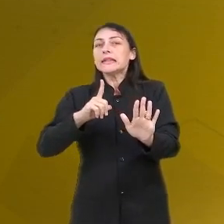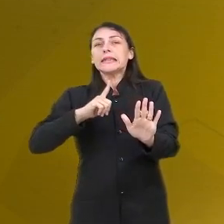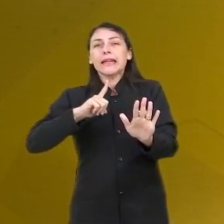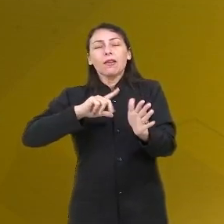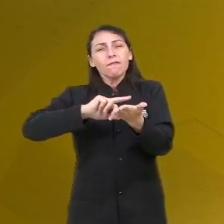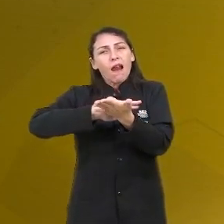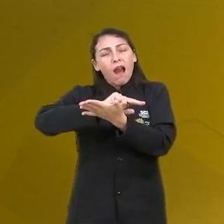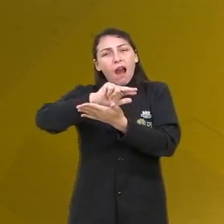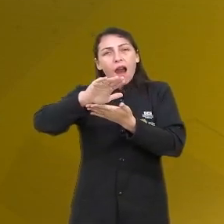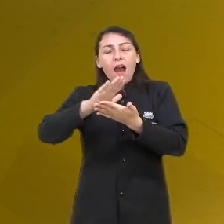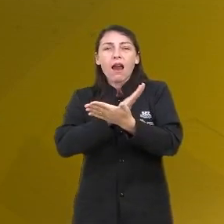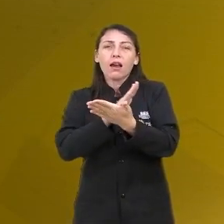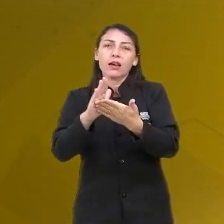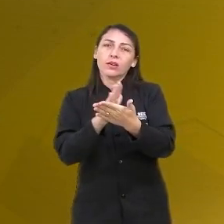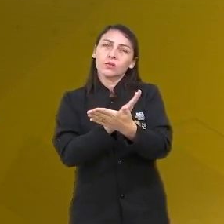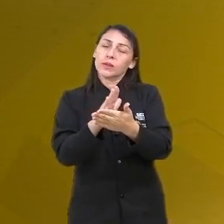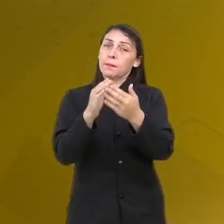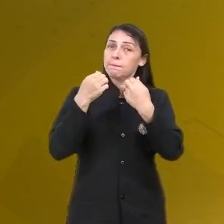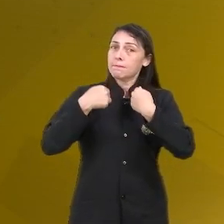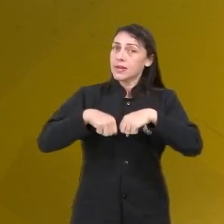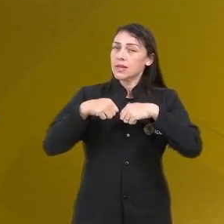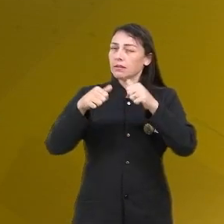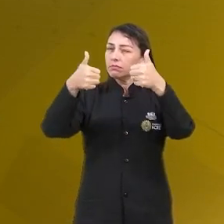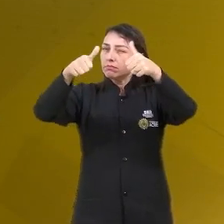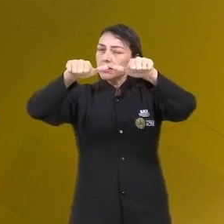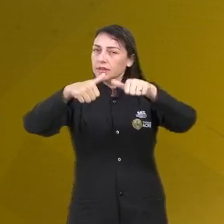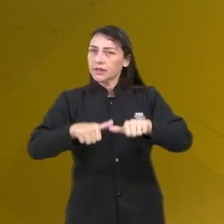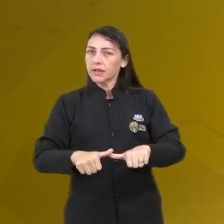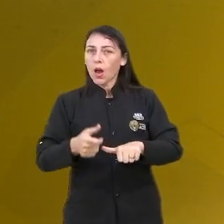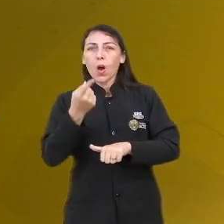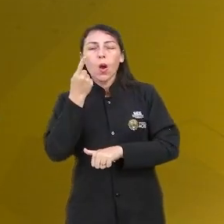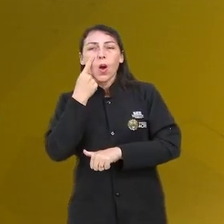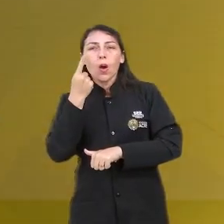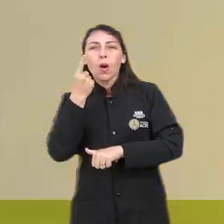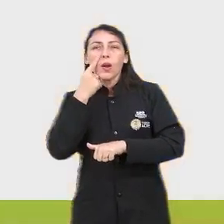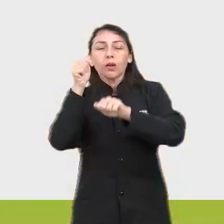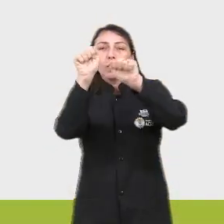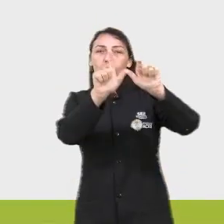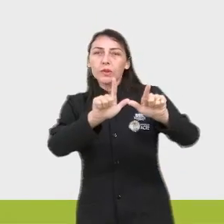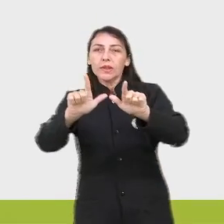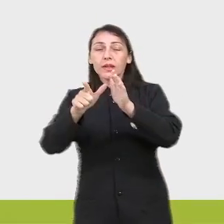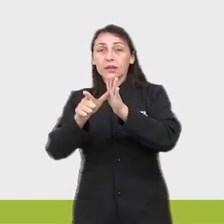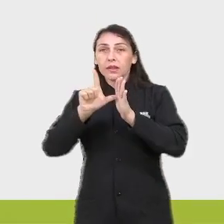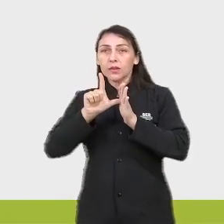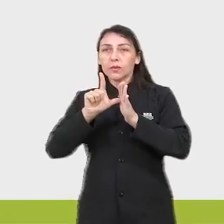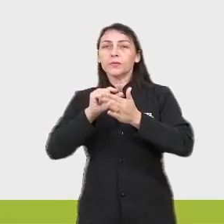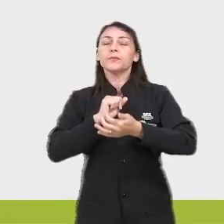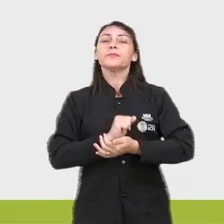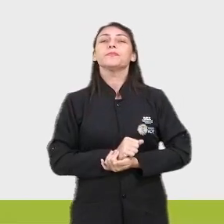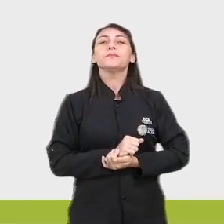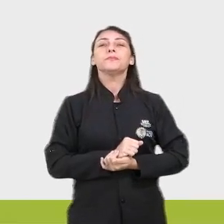aí algumas questões que precisam ser analisadas. Olhem aqui no slide anterior comigo.